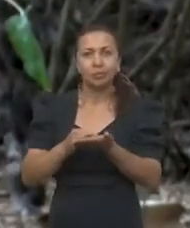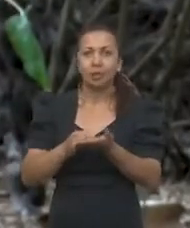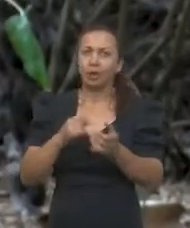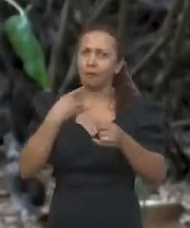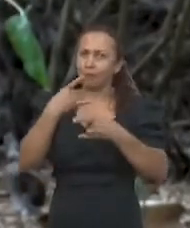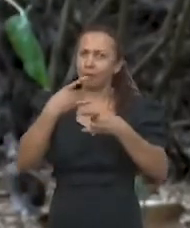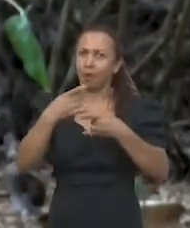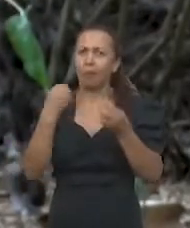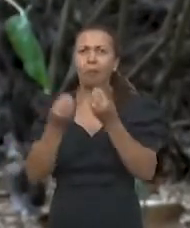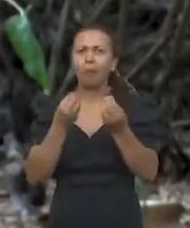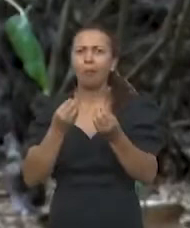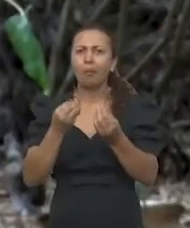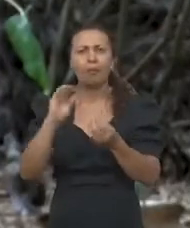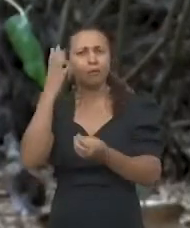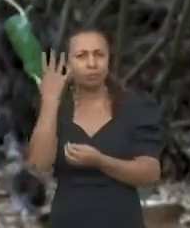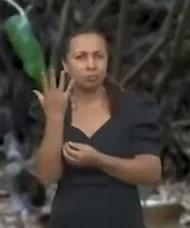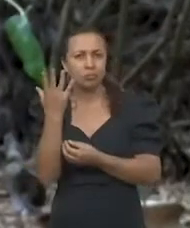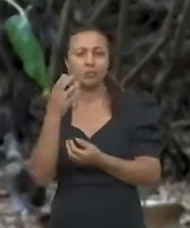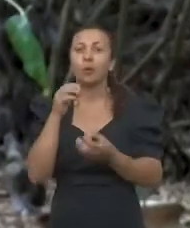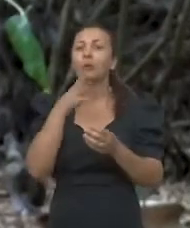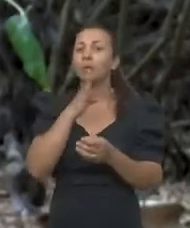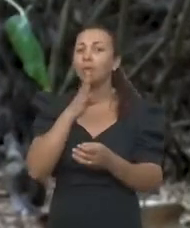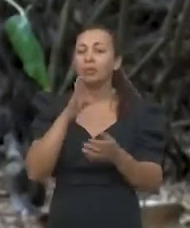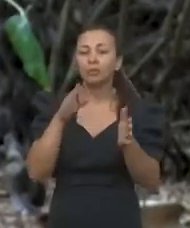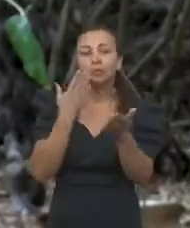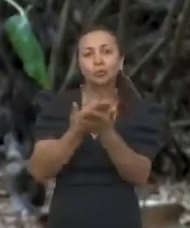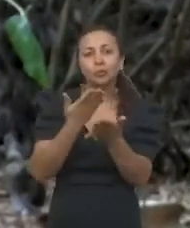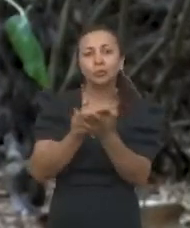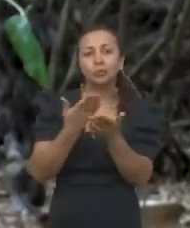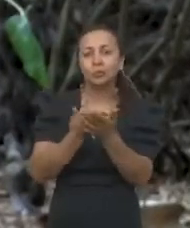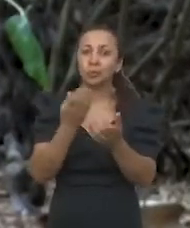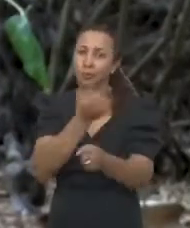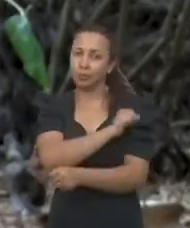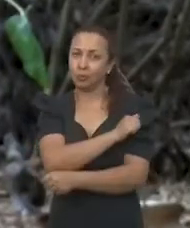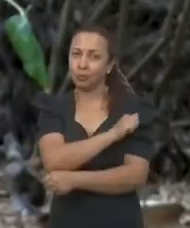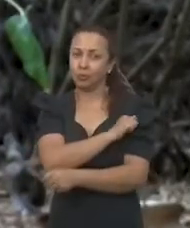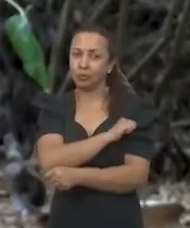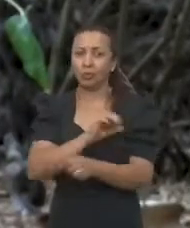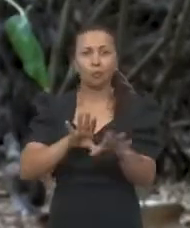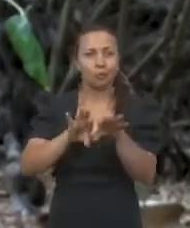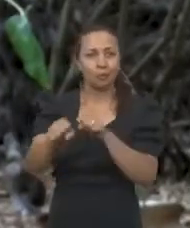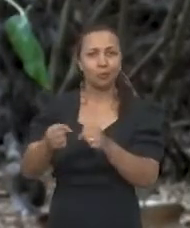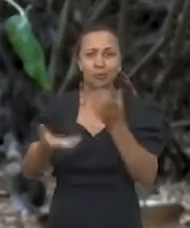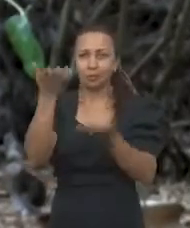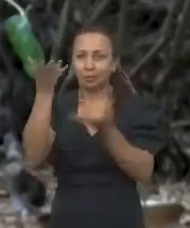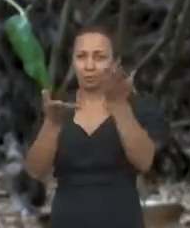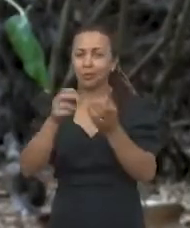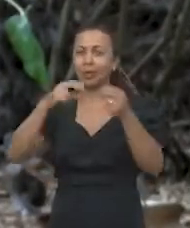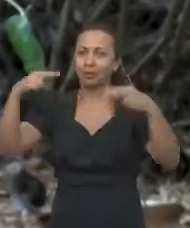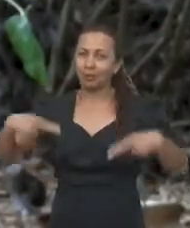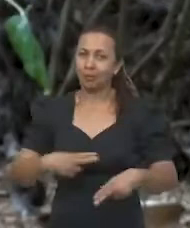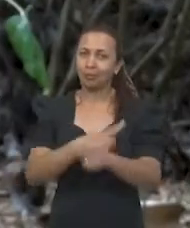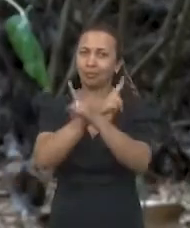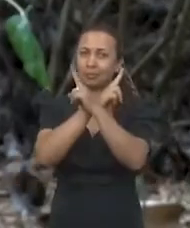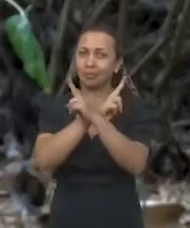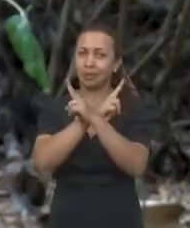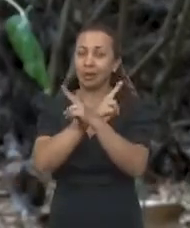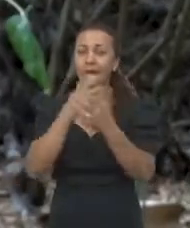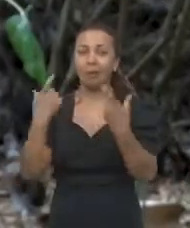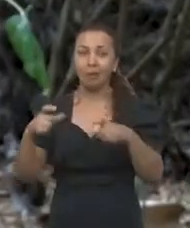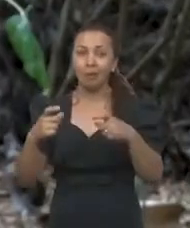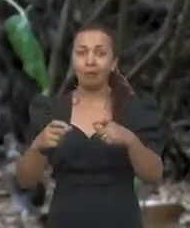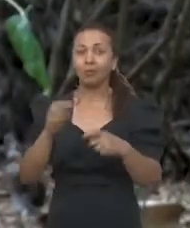são e como funcionam? Conheça o estudo de um aluno egresso do curso de Economia da Universidade Estadual do Sudoeste da